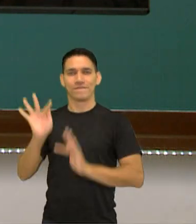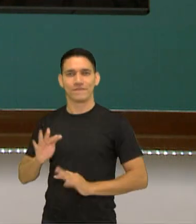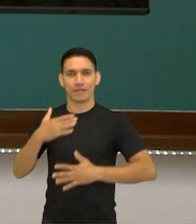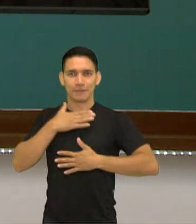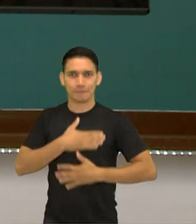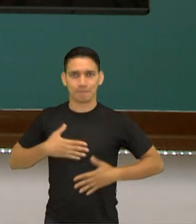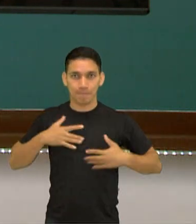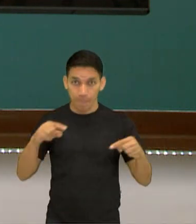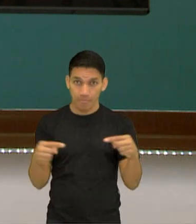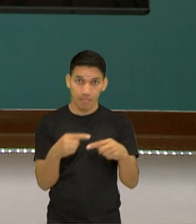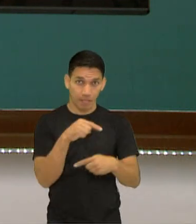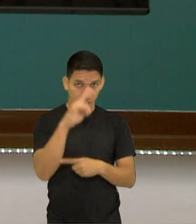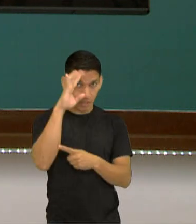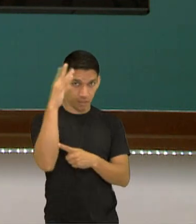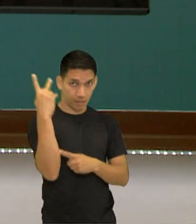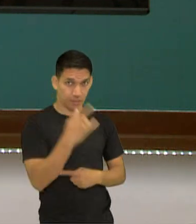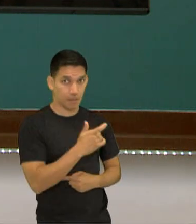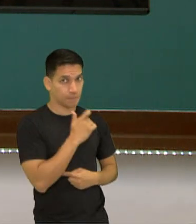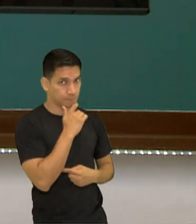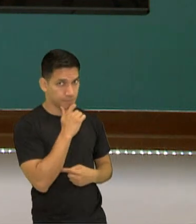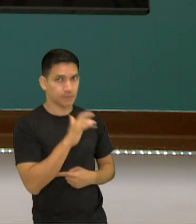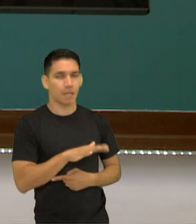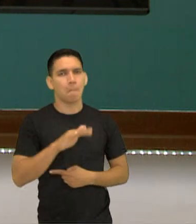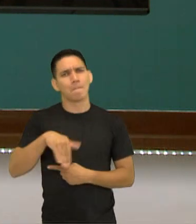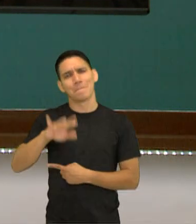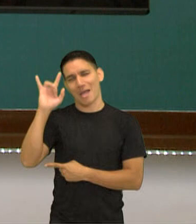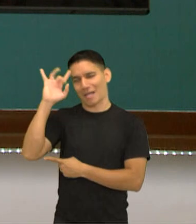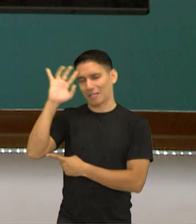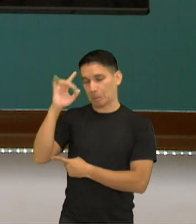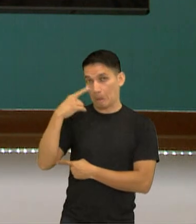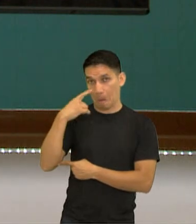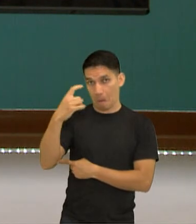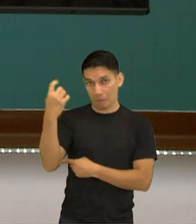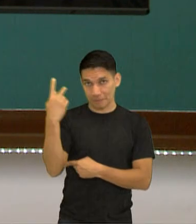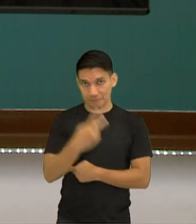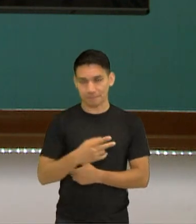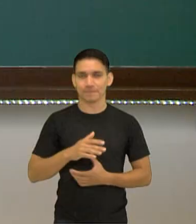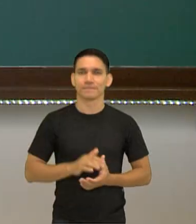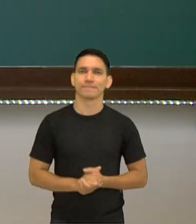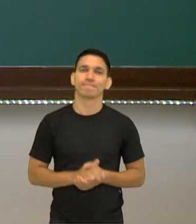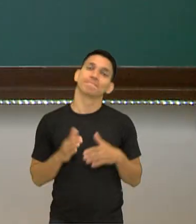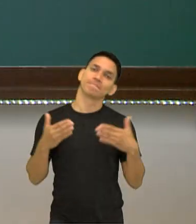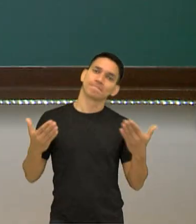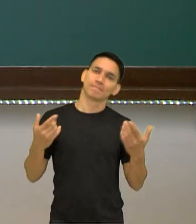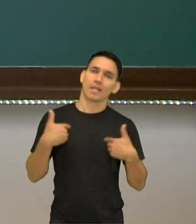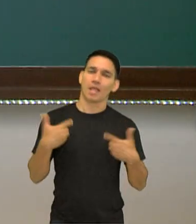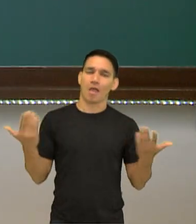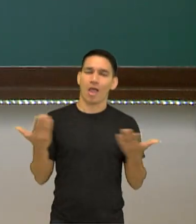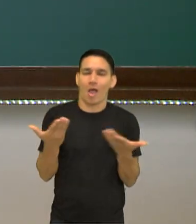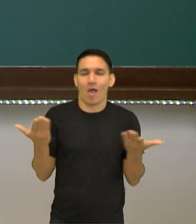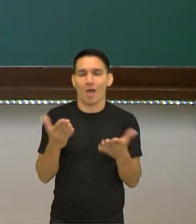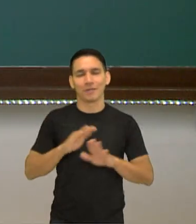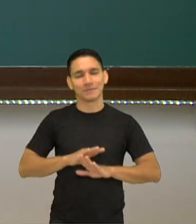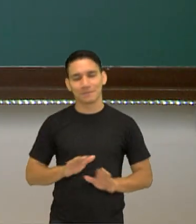Platão. Então, mais uma teoria bastante interessante desse filósofo. Bom, pessoal, eu fico